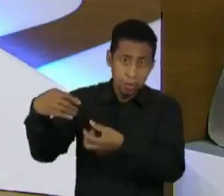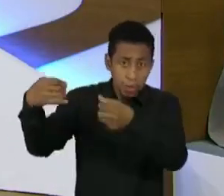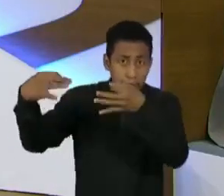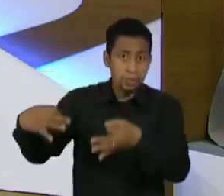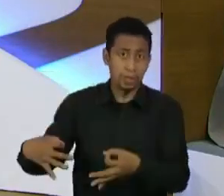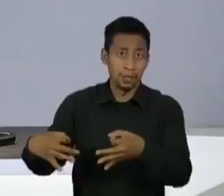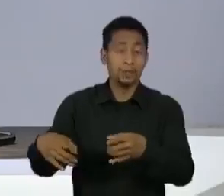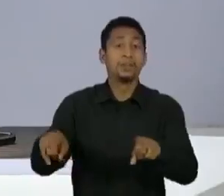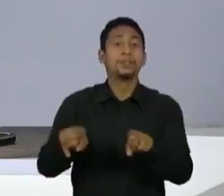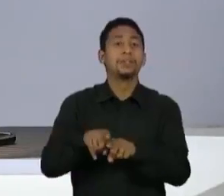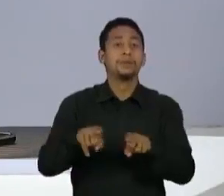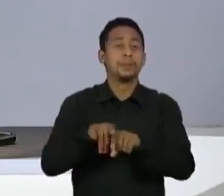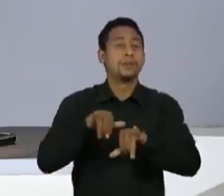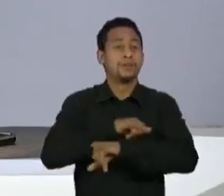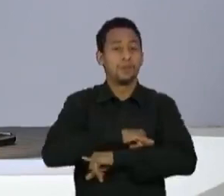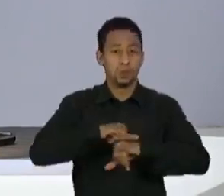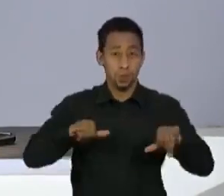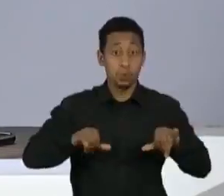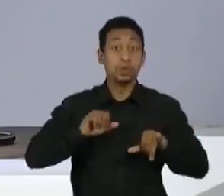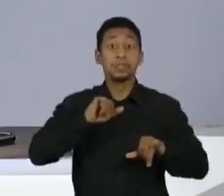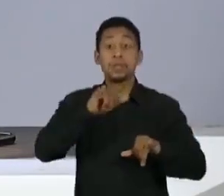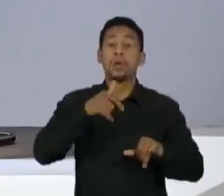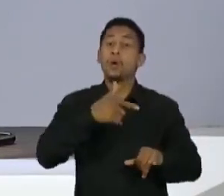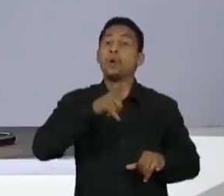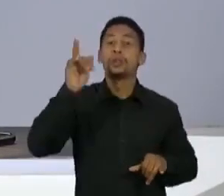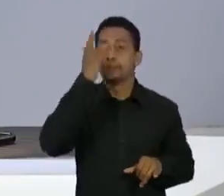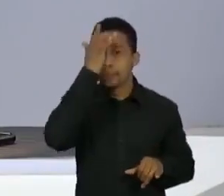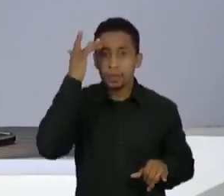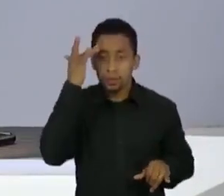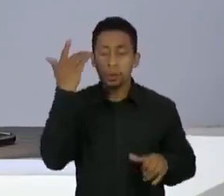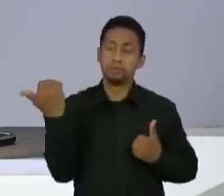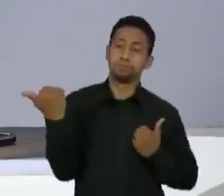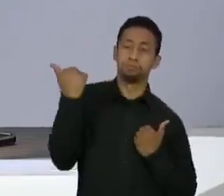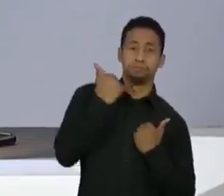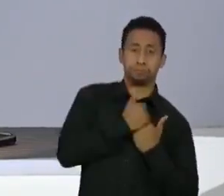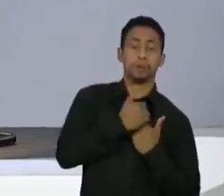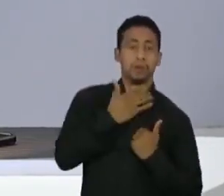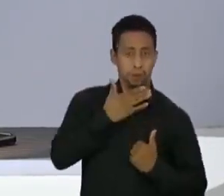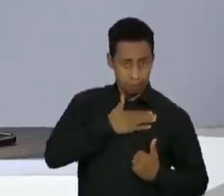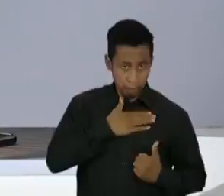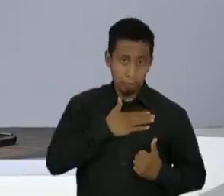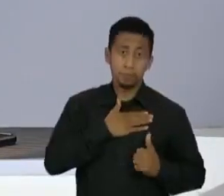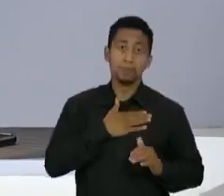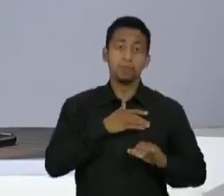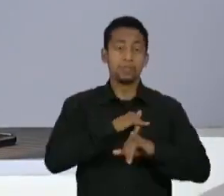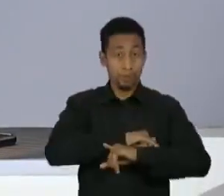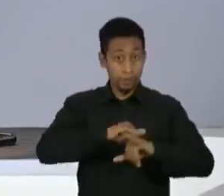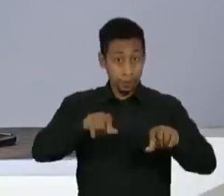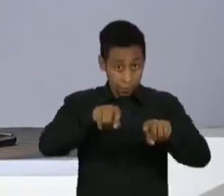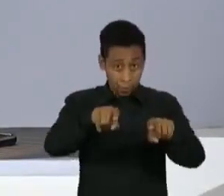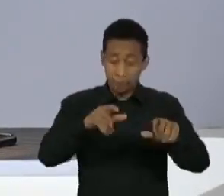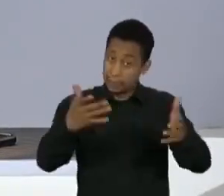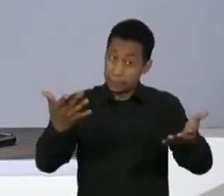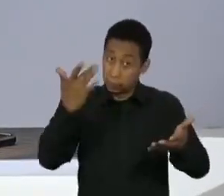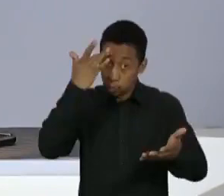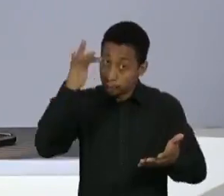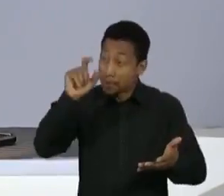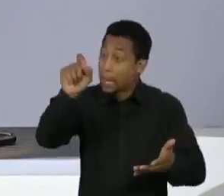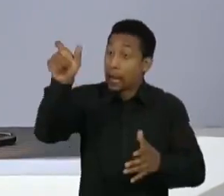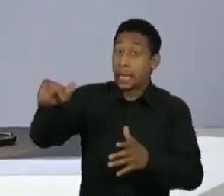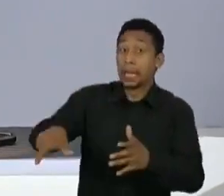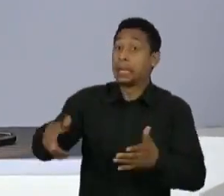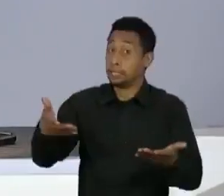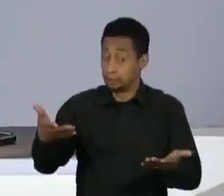seu sucessor. Obviamente, a gente não imaginava naquela ocasião que o eleito seria o presidente Jair Bolsonaro. O senhor diz que